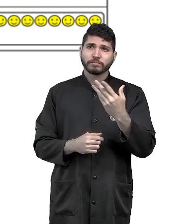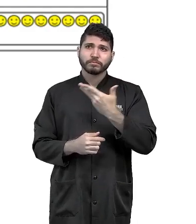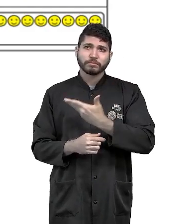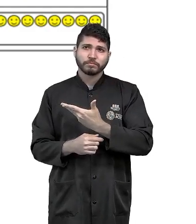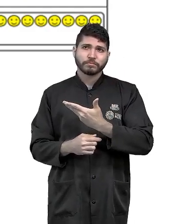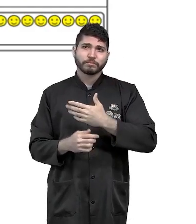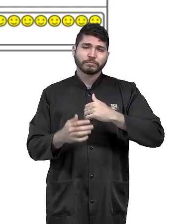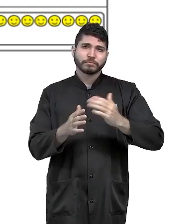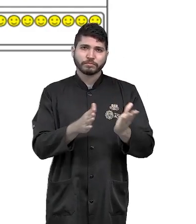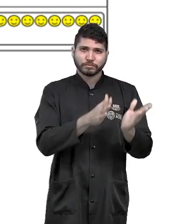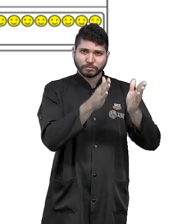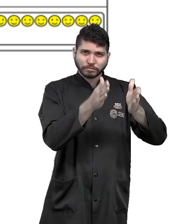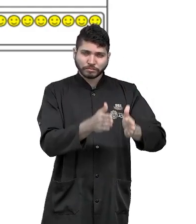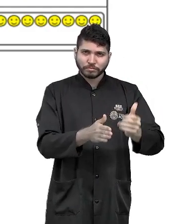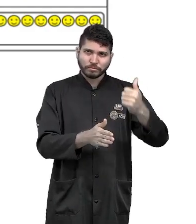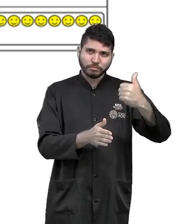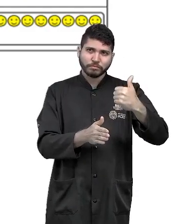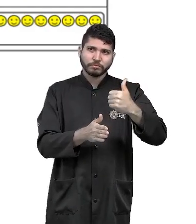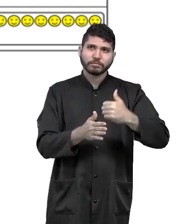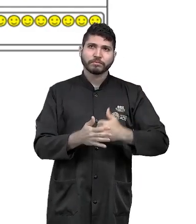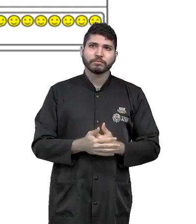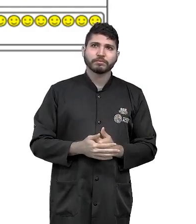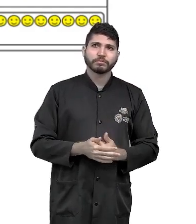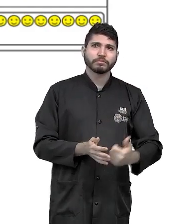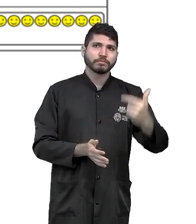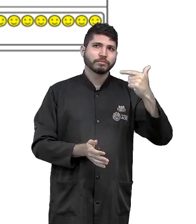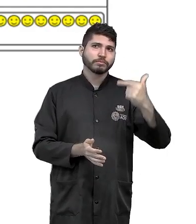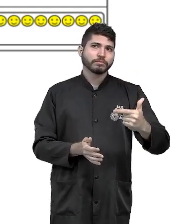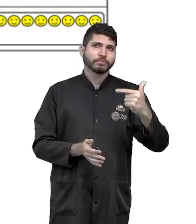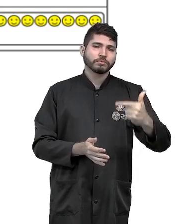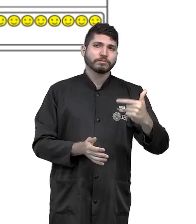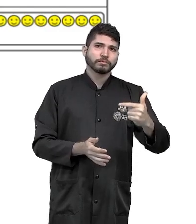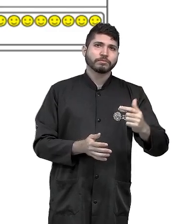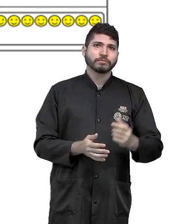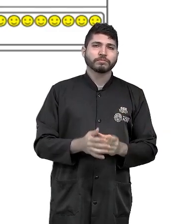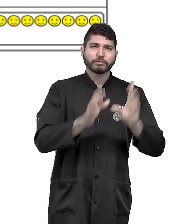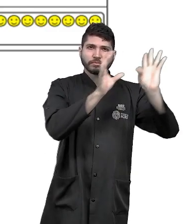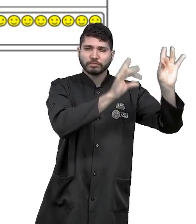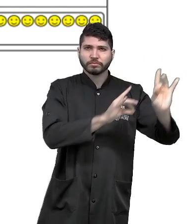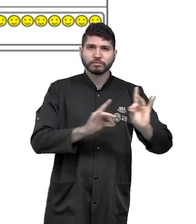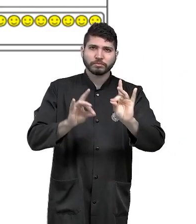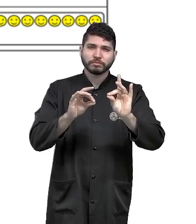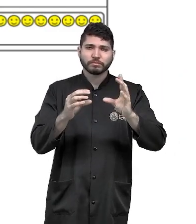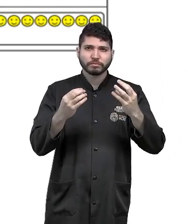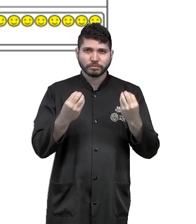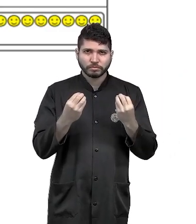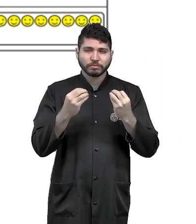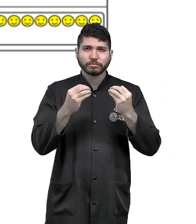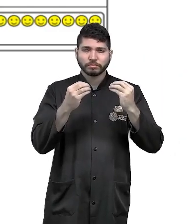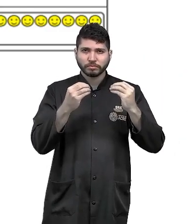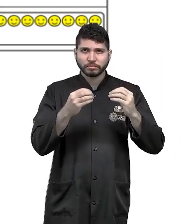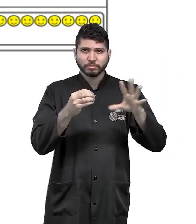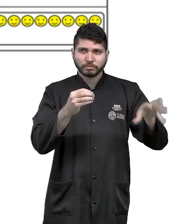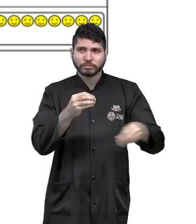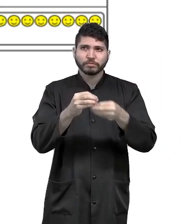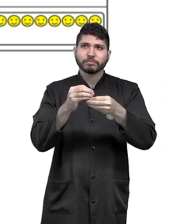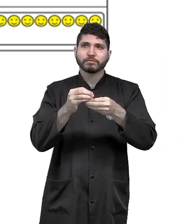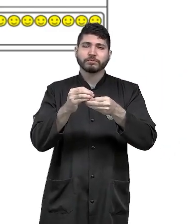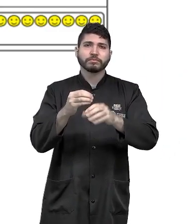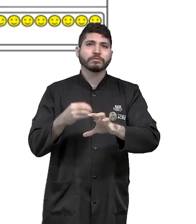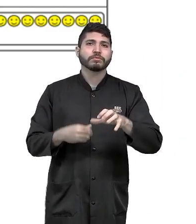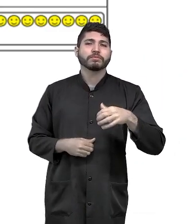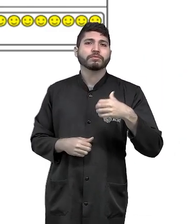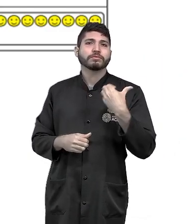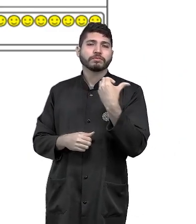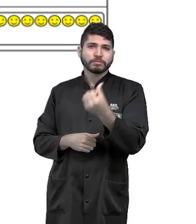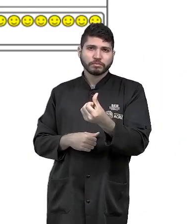foram 3 na primeira. Na segunda, ele copiou e acrescentou, né? Inseriu quantas? Mais 3, aí foi para 6. Ó.